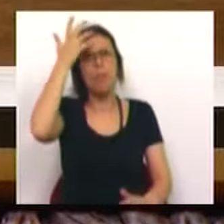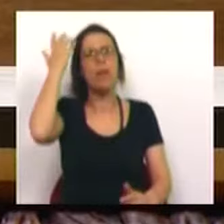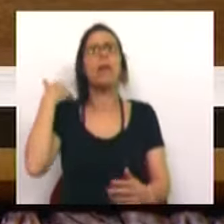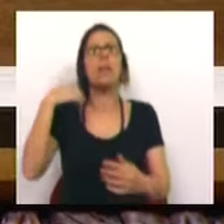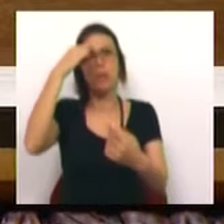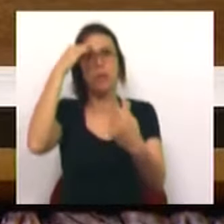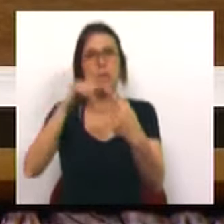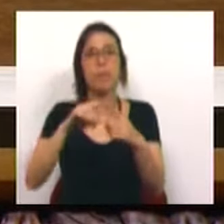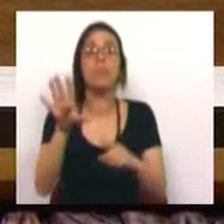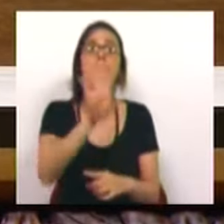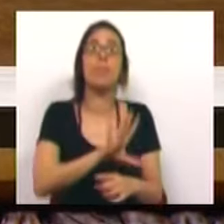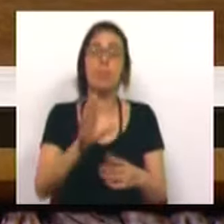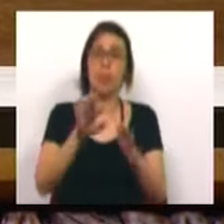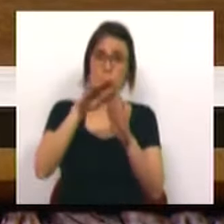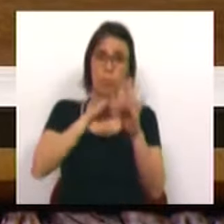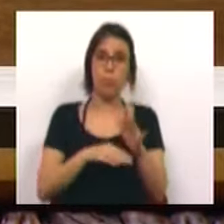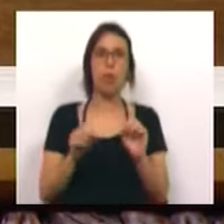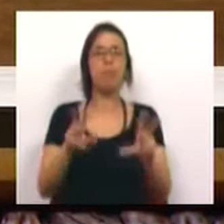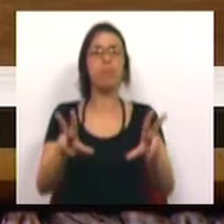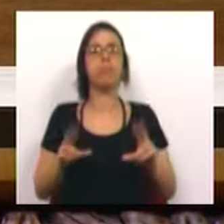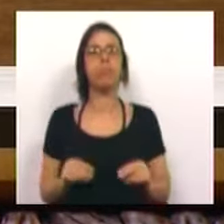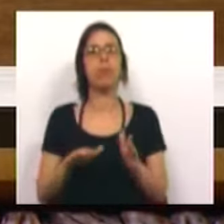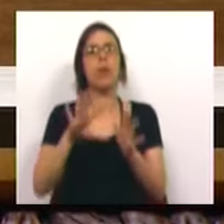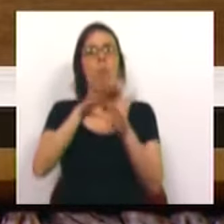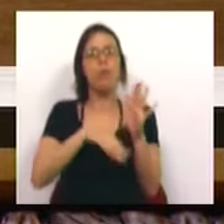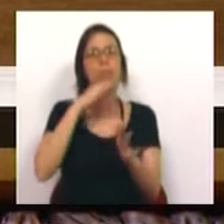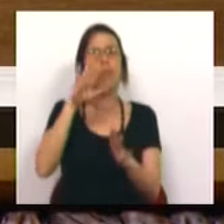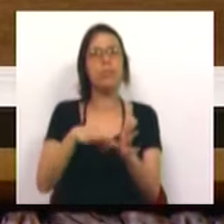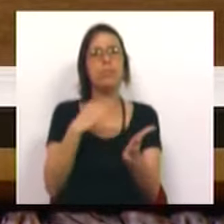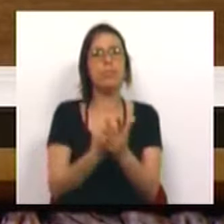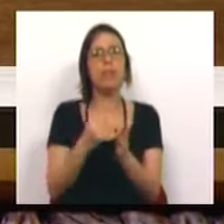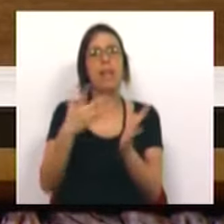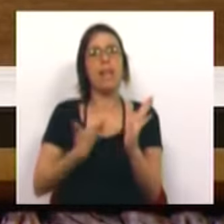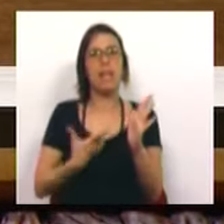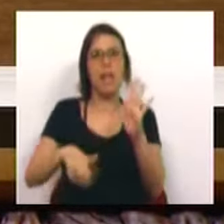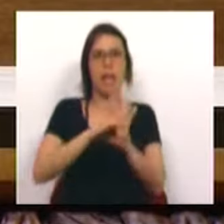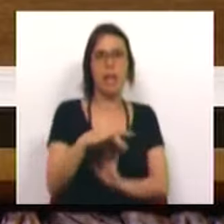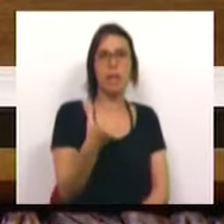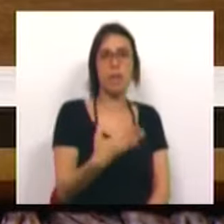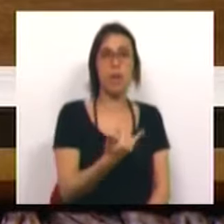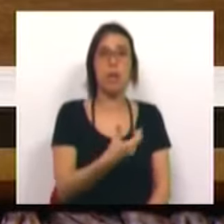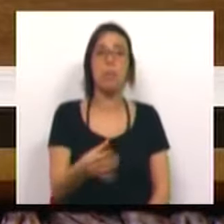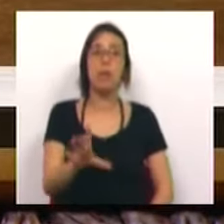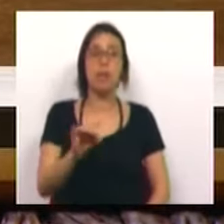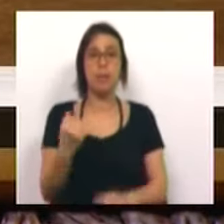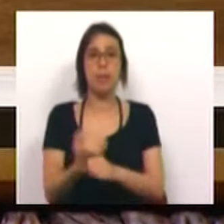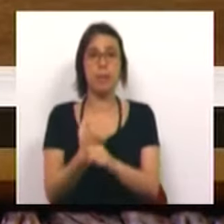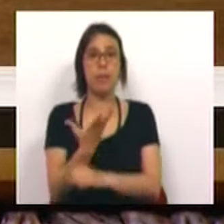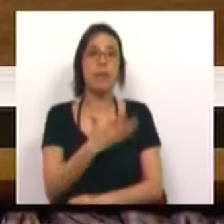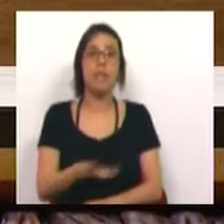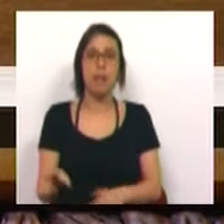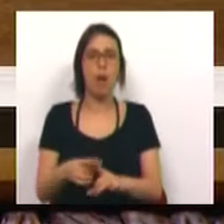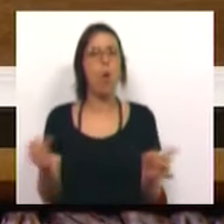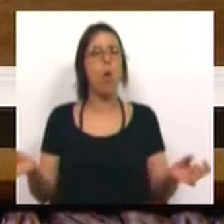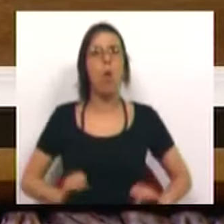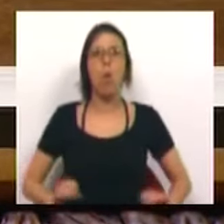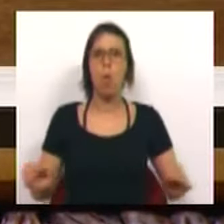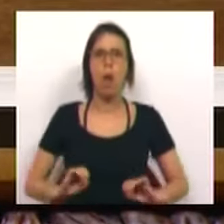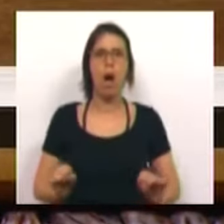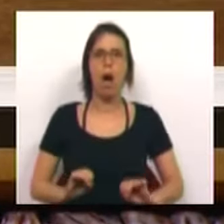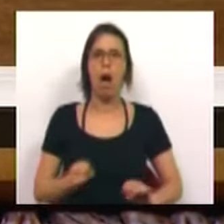fim. A forma como o Programa de Regularização de Vínculos Precários e o Decreto-Lei 57/2016 do Emprego Científico não têm